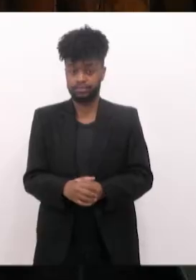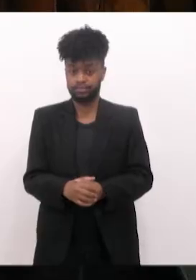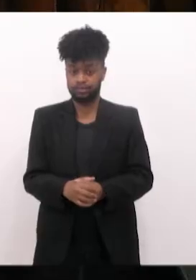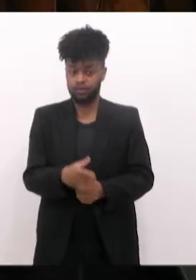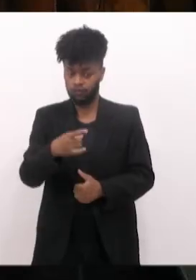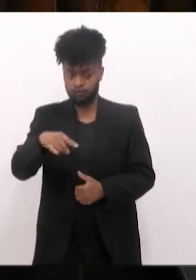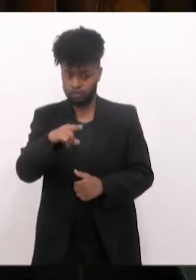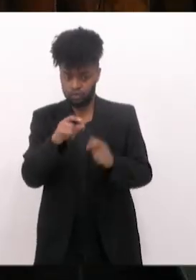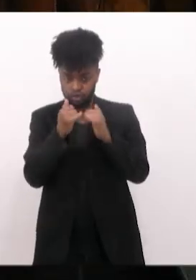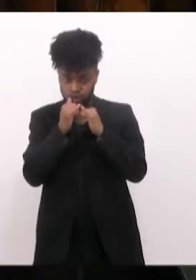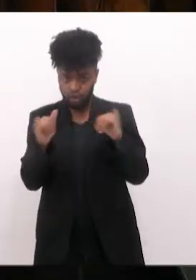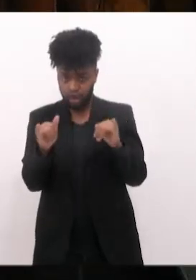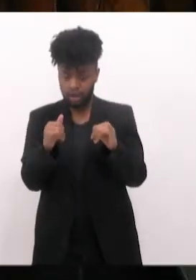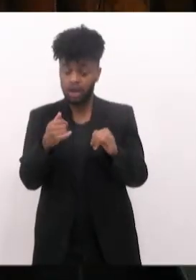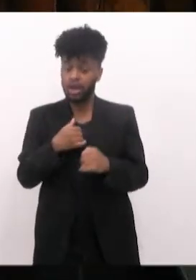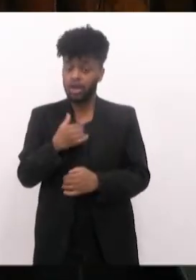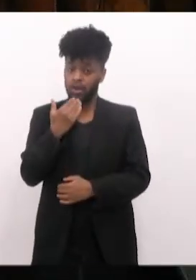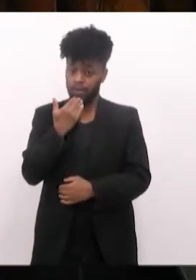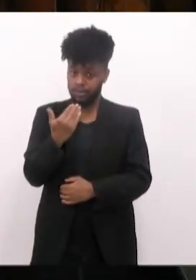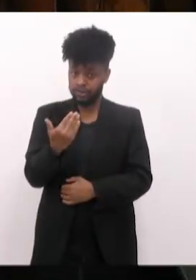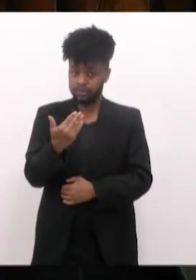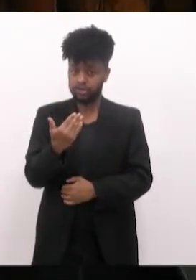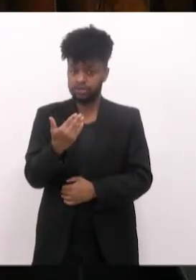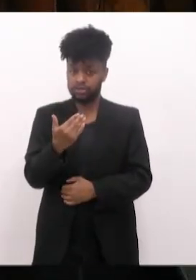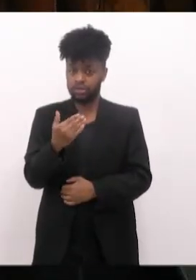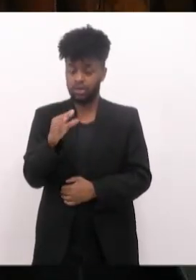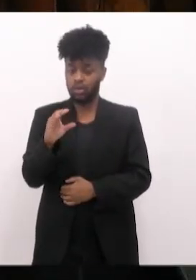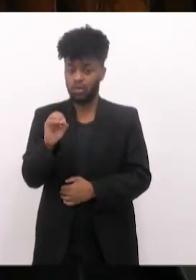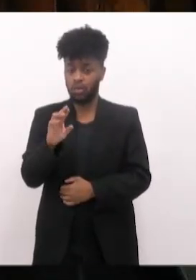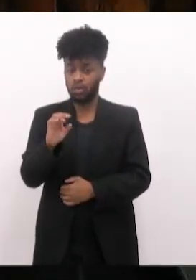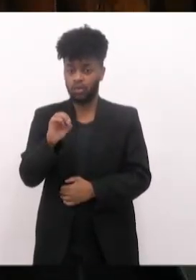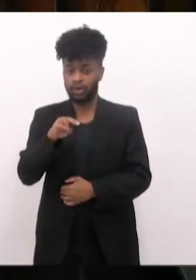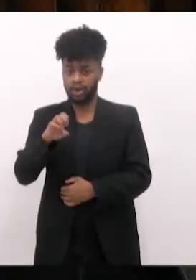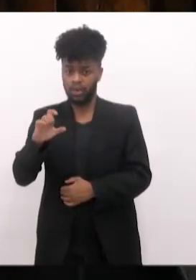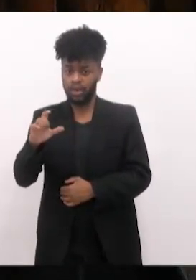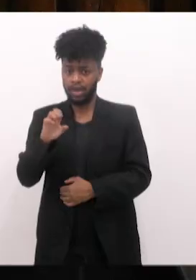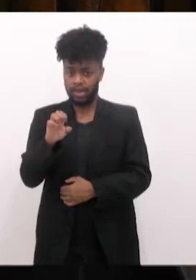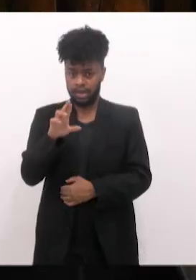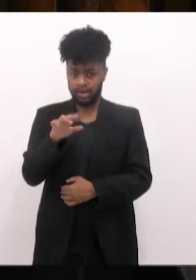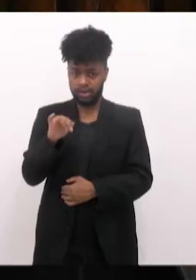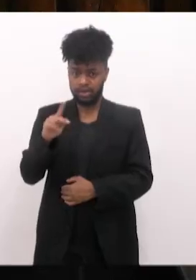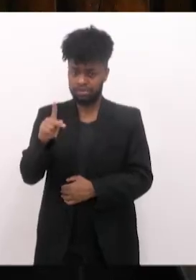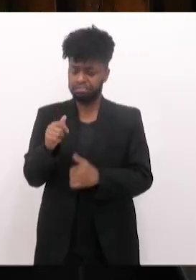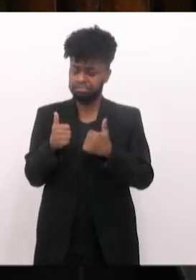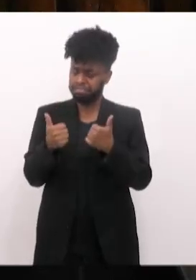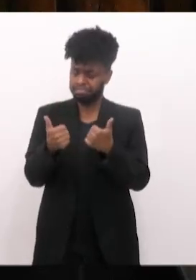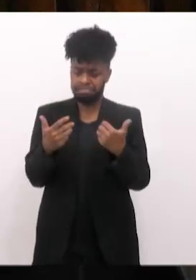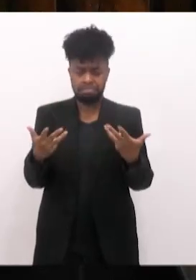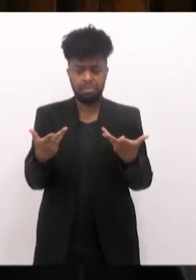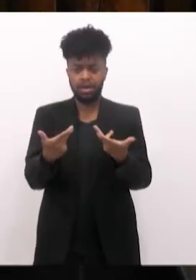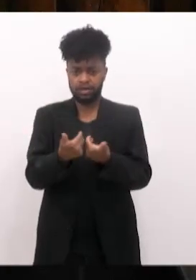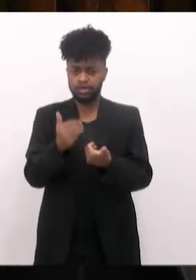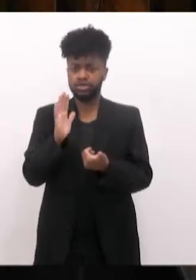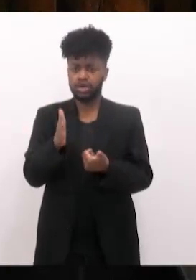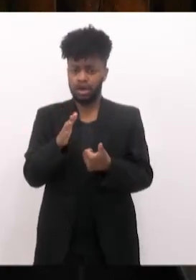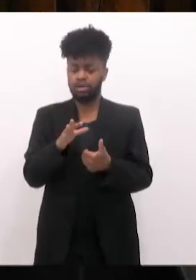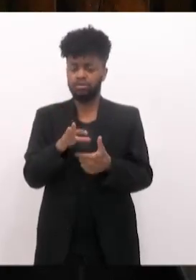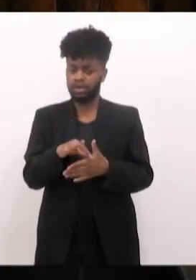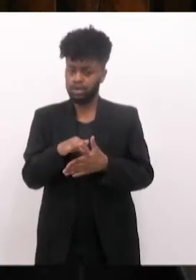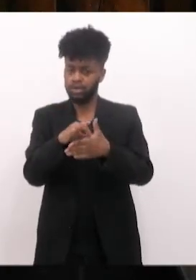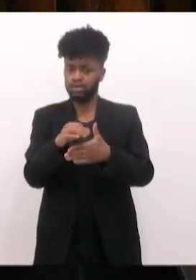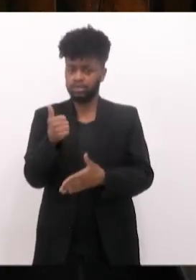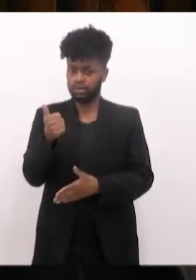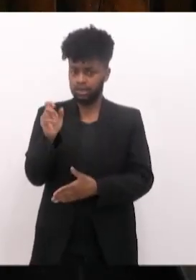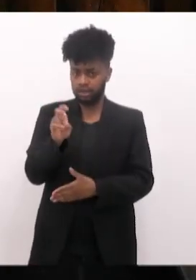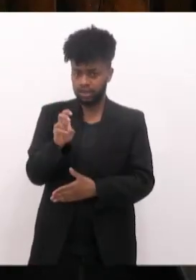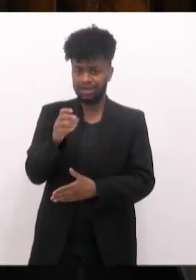pasme, pedi ao Coronel Eric, sensacional, já foi comandante do 15º, sabe